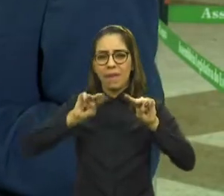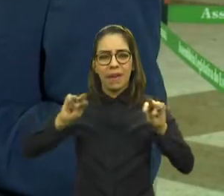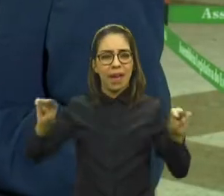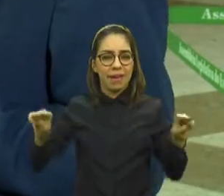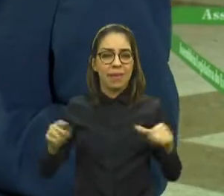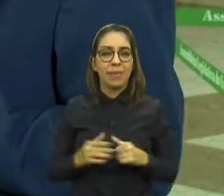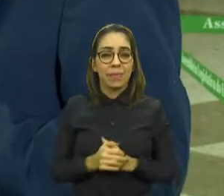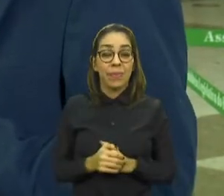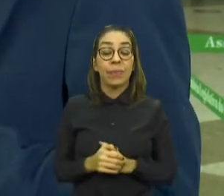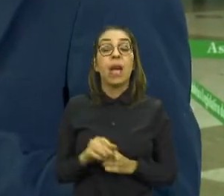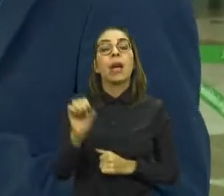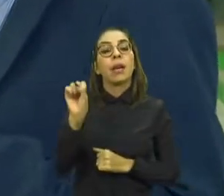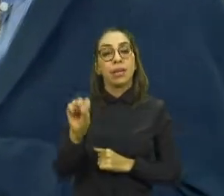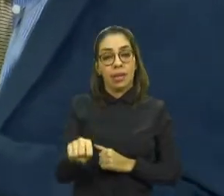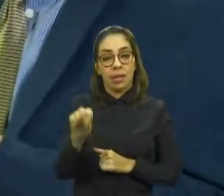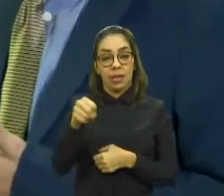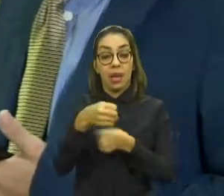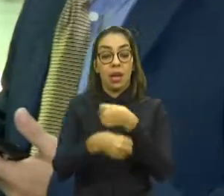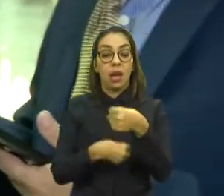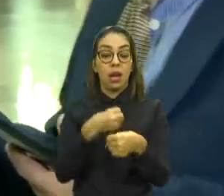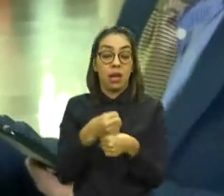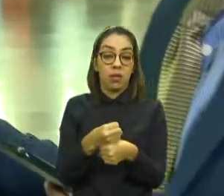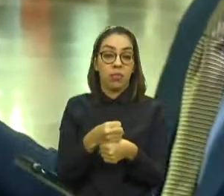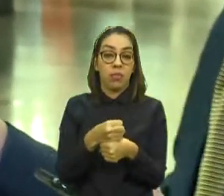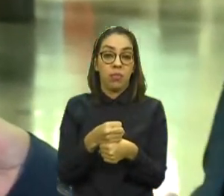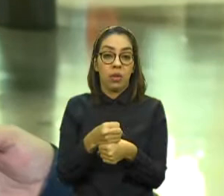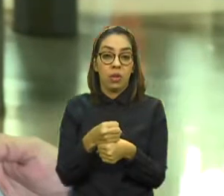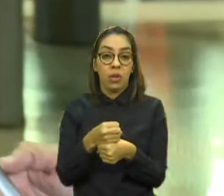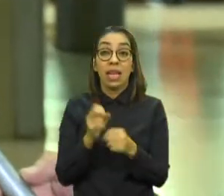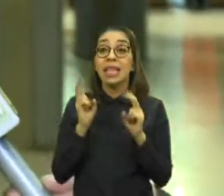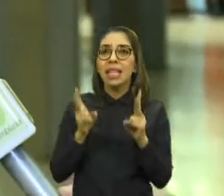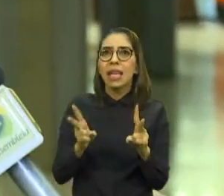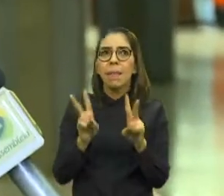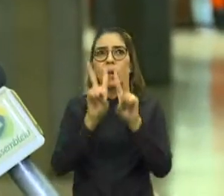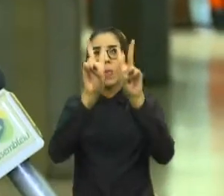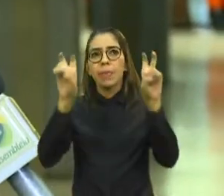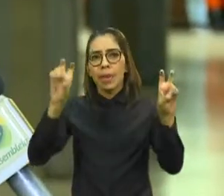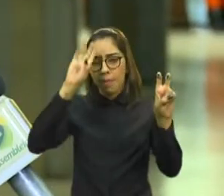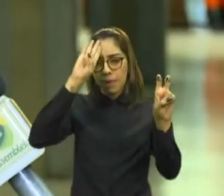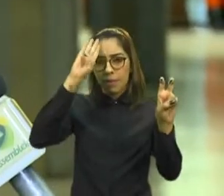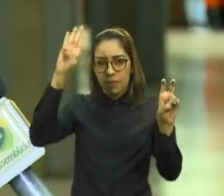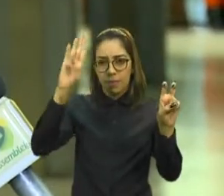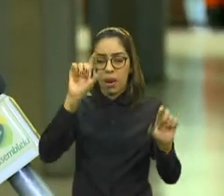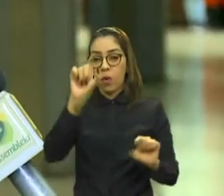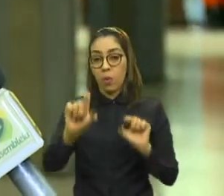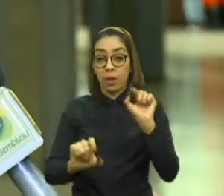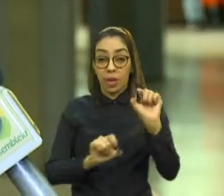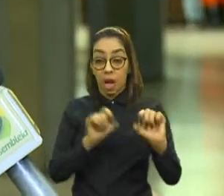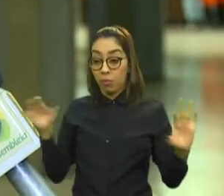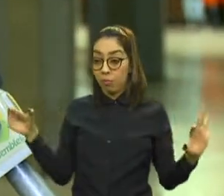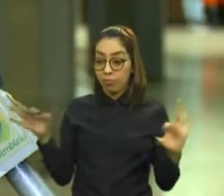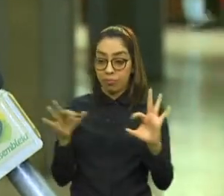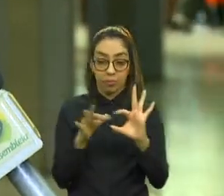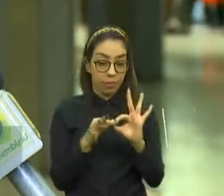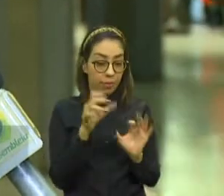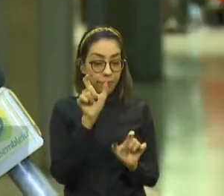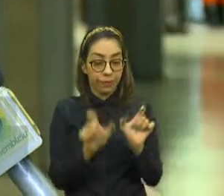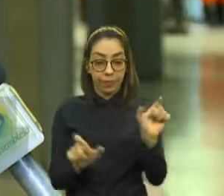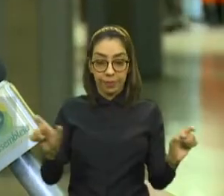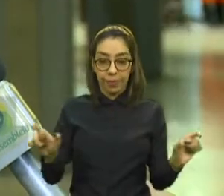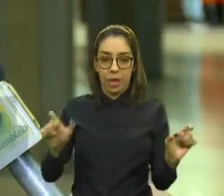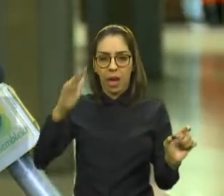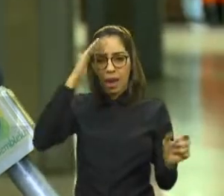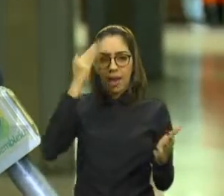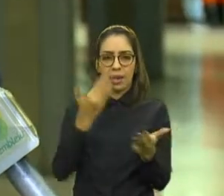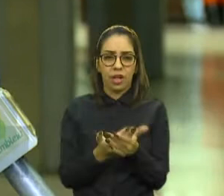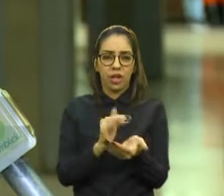Isso, esse ano a gente está... Todo ano o teatro transcendental tem um tema, e esse ano o tema é conectando pessoas, porque a gente acredita que a arte, a cultura,